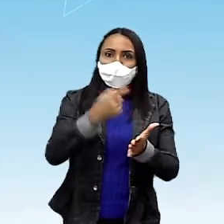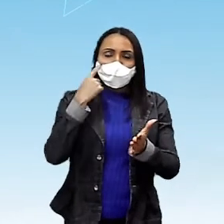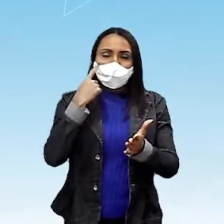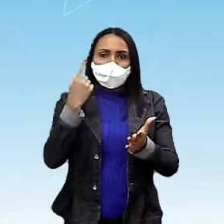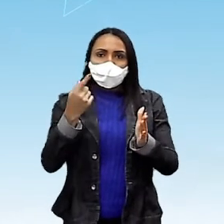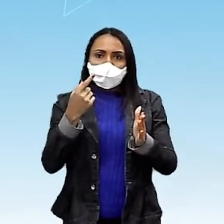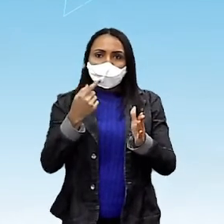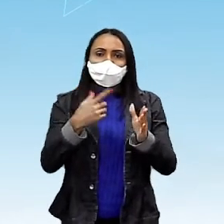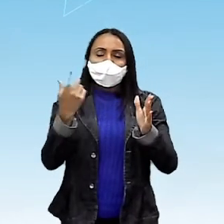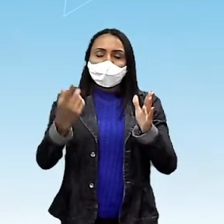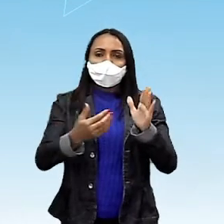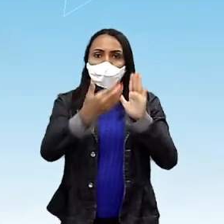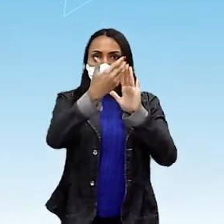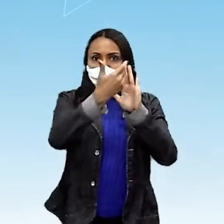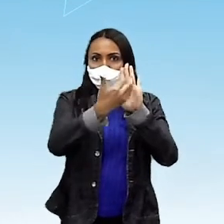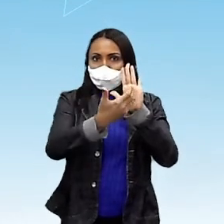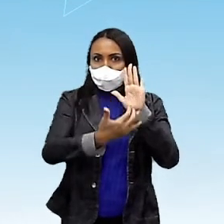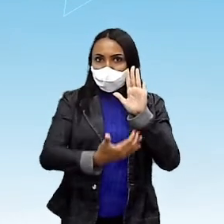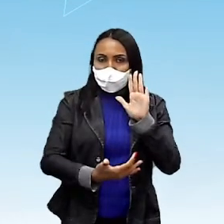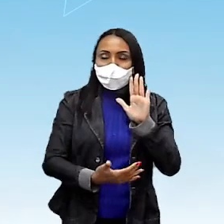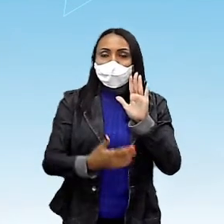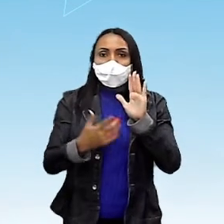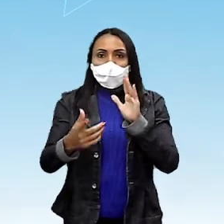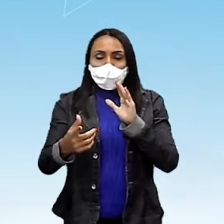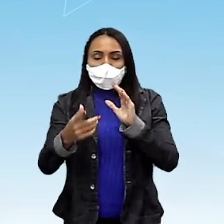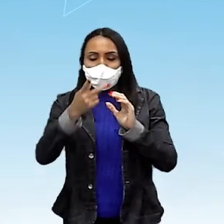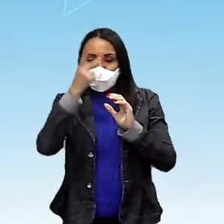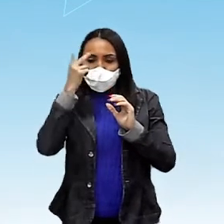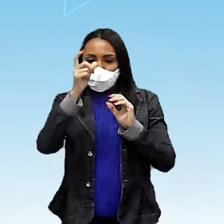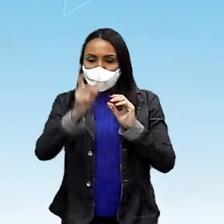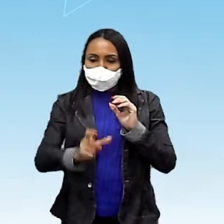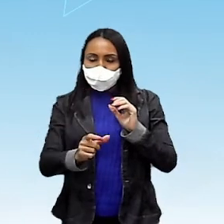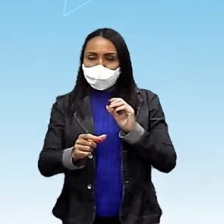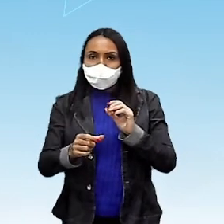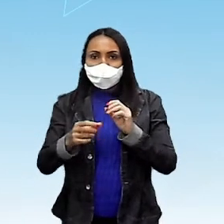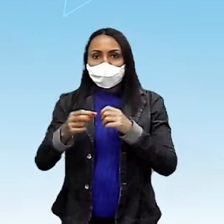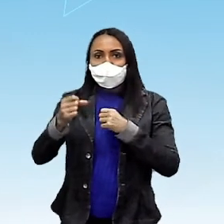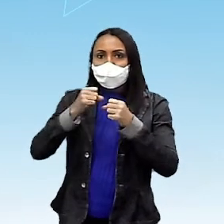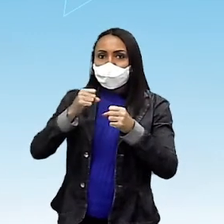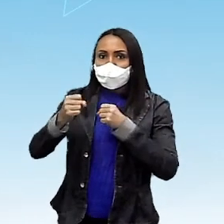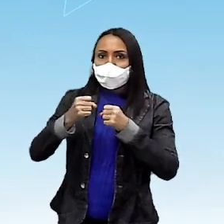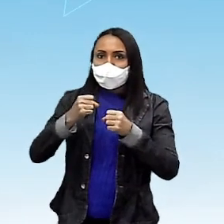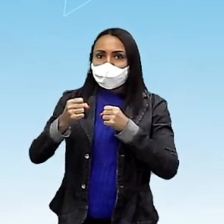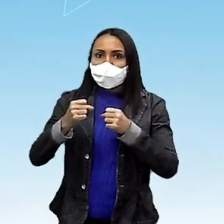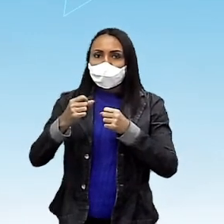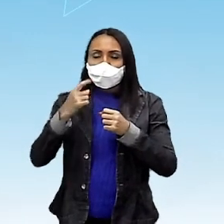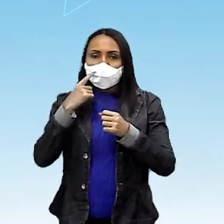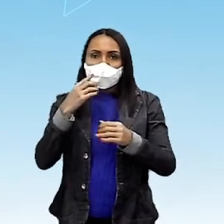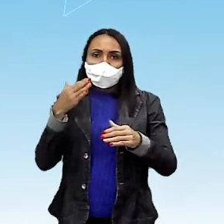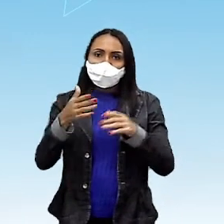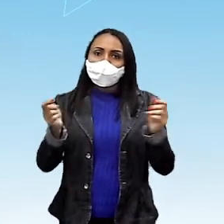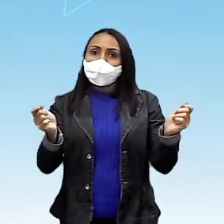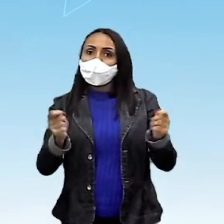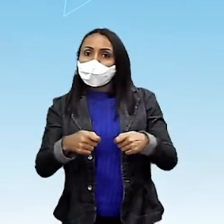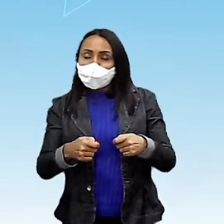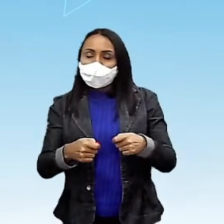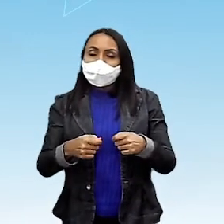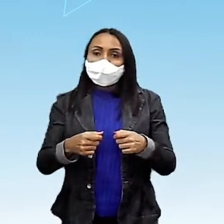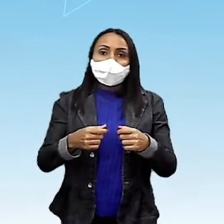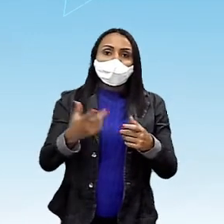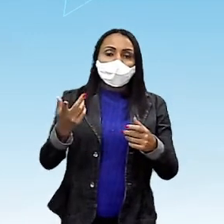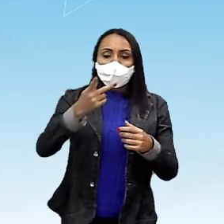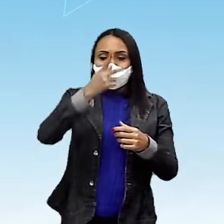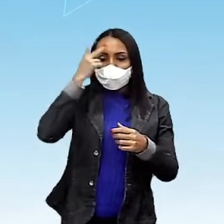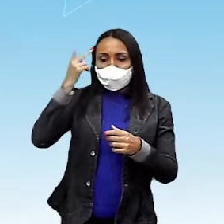uma ordem. O entrevistador, desta forma, deixará andar dentro do possível o